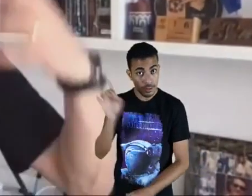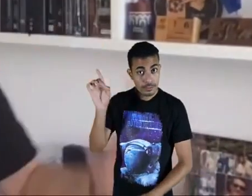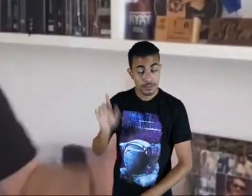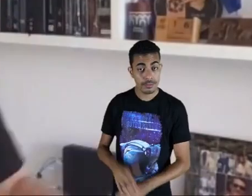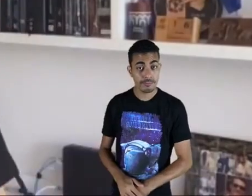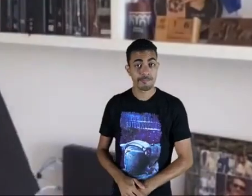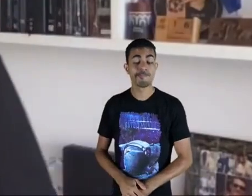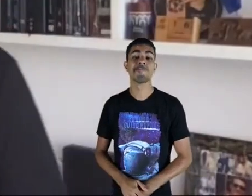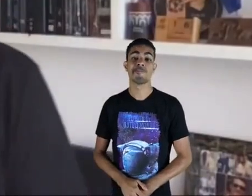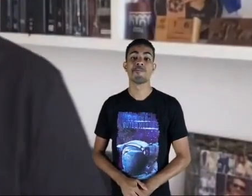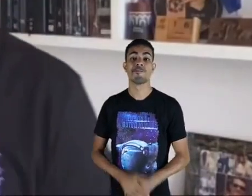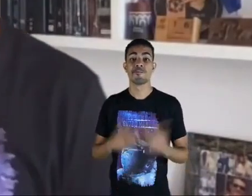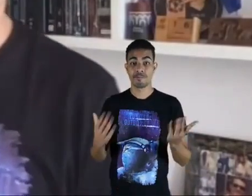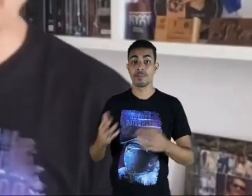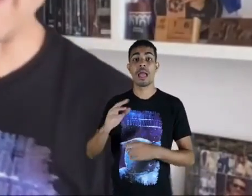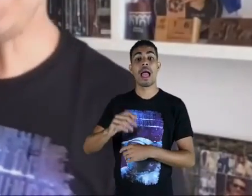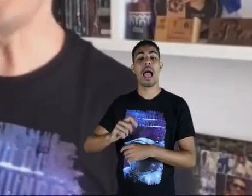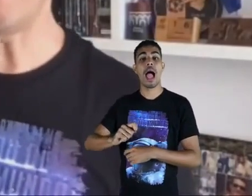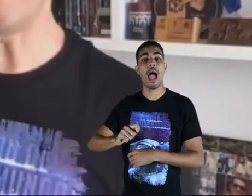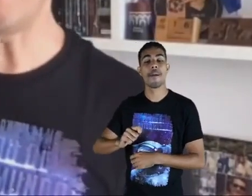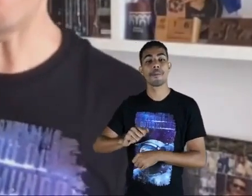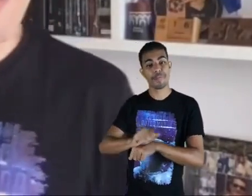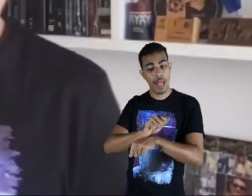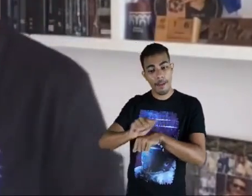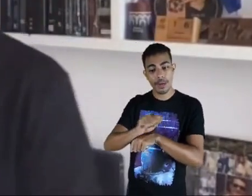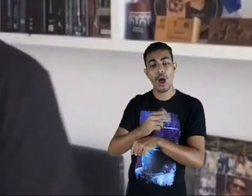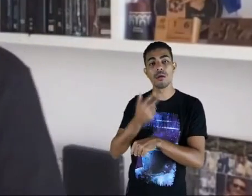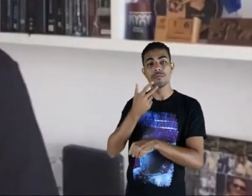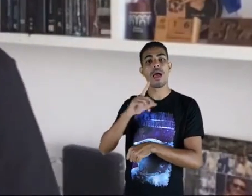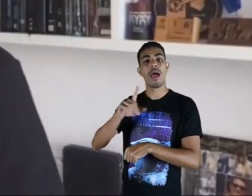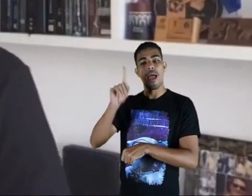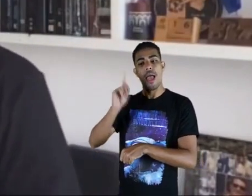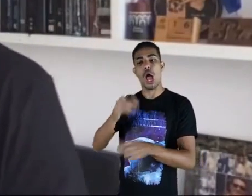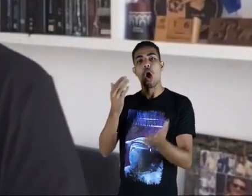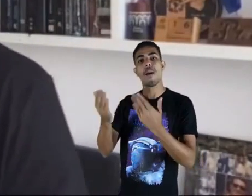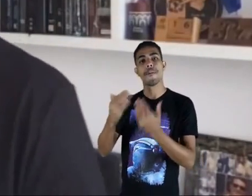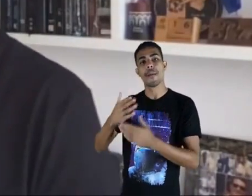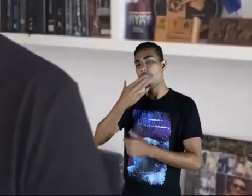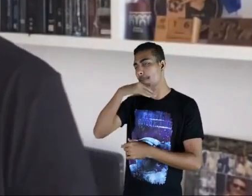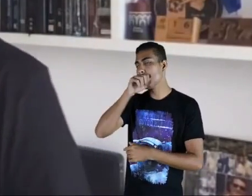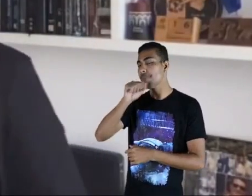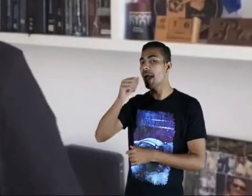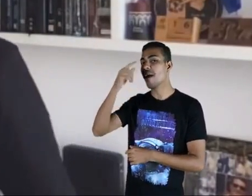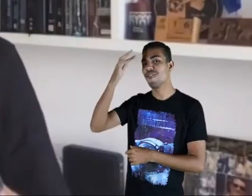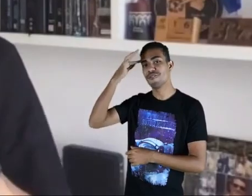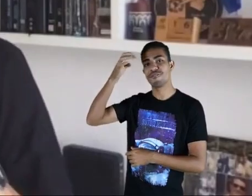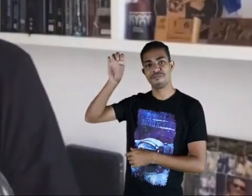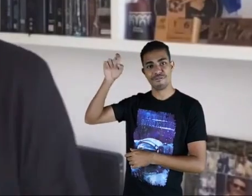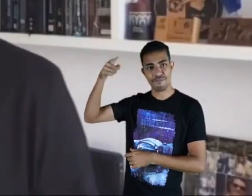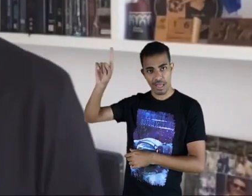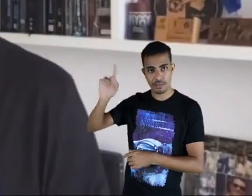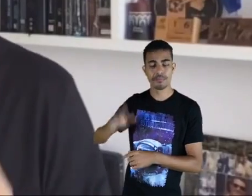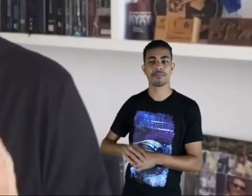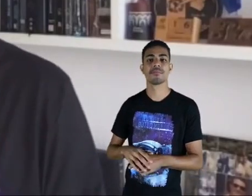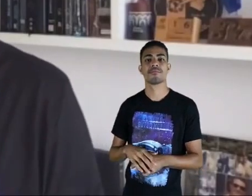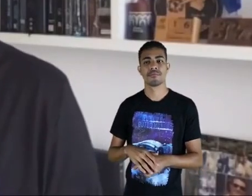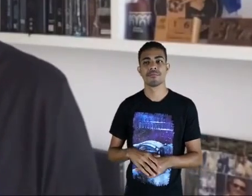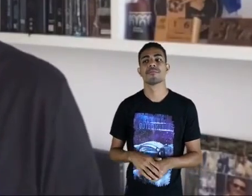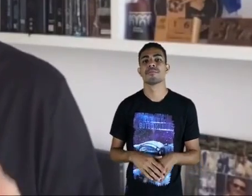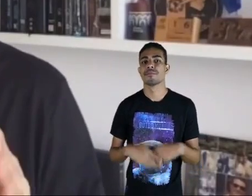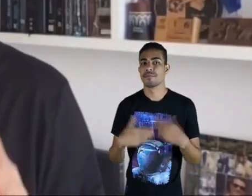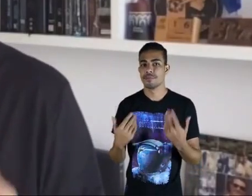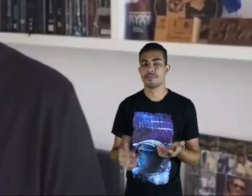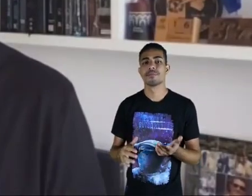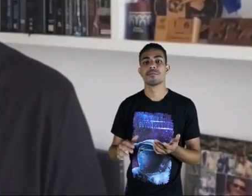Abraão é chamado o pai da fé, mas se a gente vai lá a Tiago 2,23, você vê que Abraão